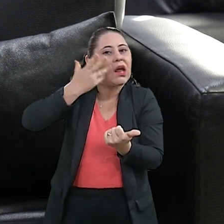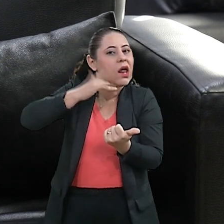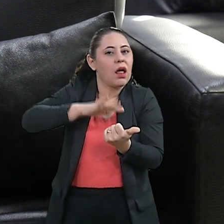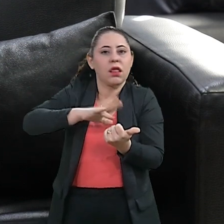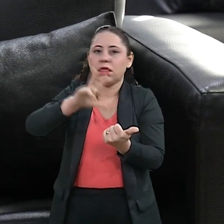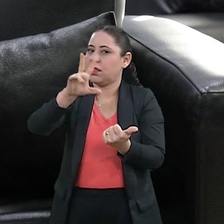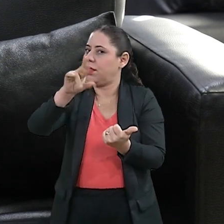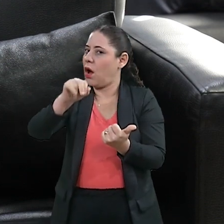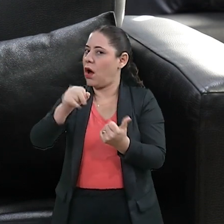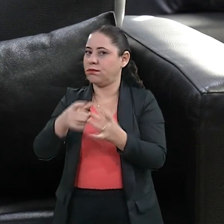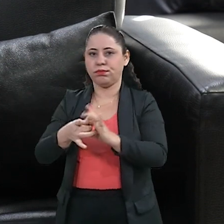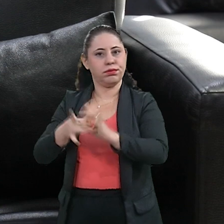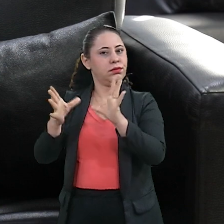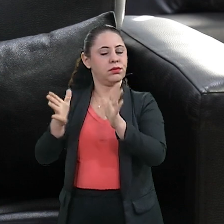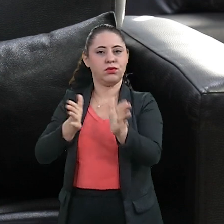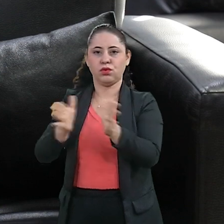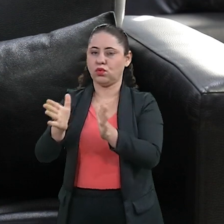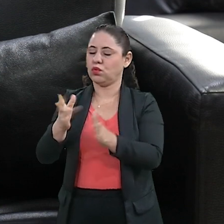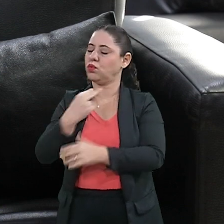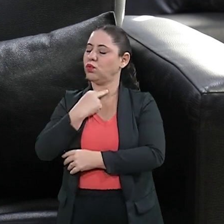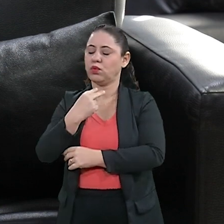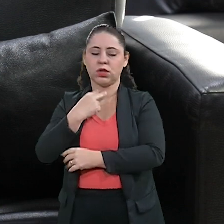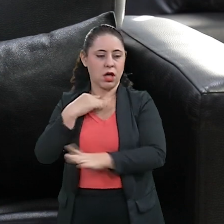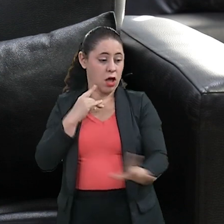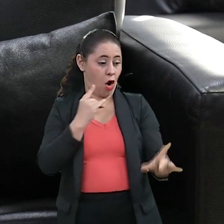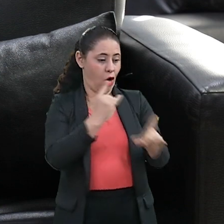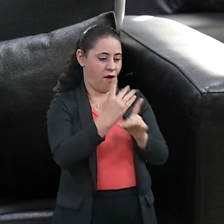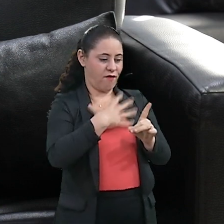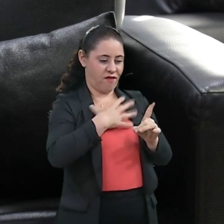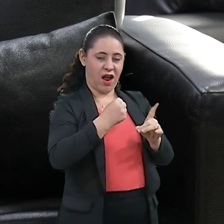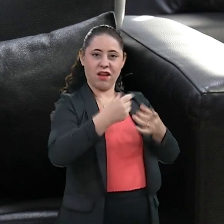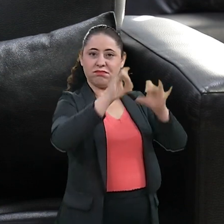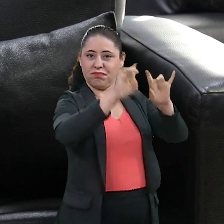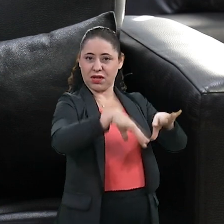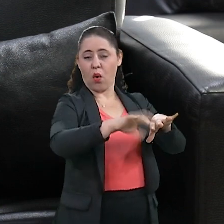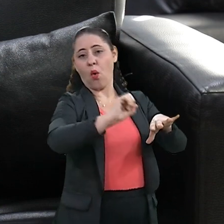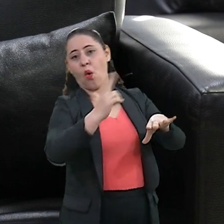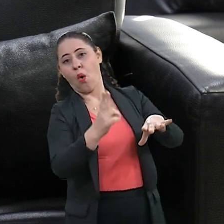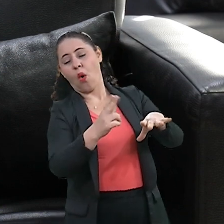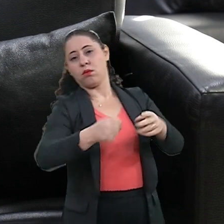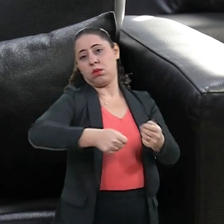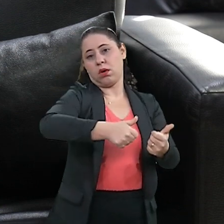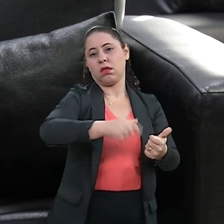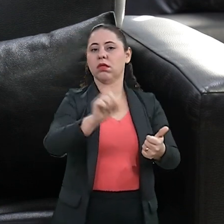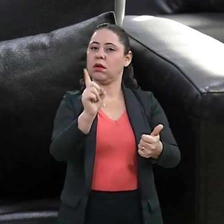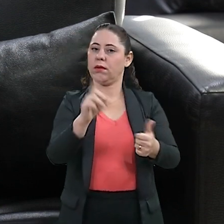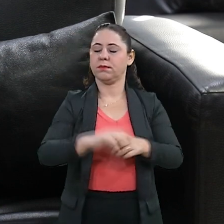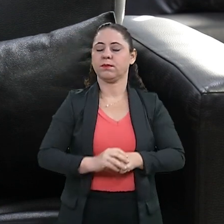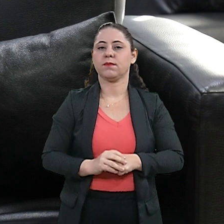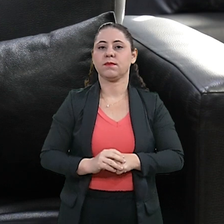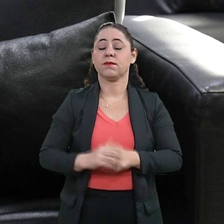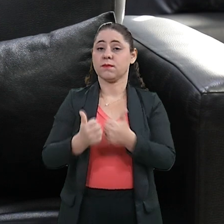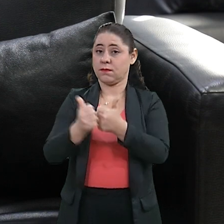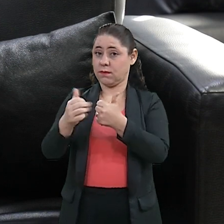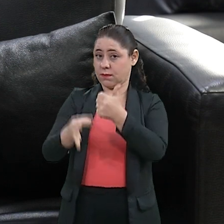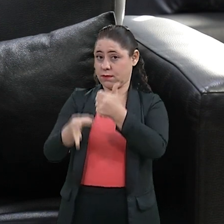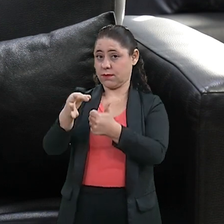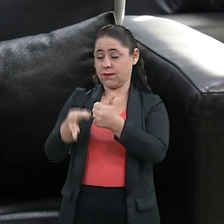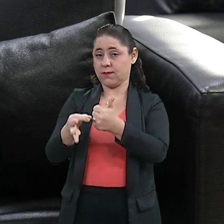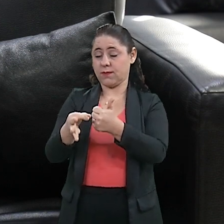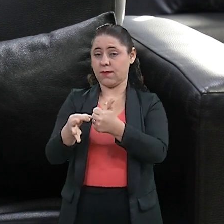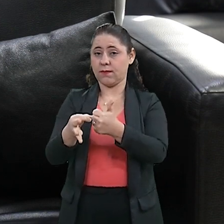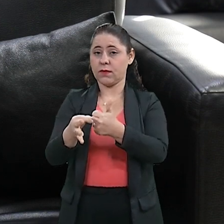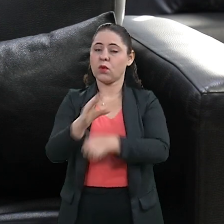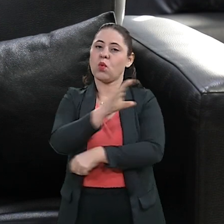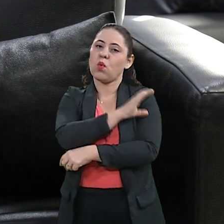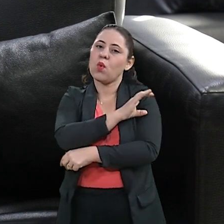a família biológica não é permitido fazer essa busca. Né? A busca é para quem foi adotado. E o Tribunal de